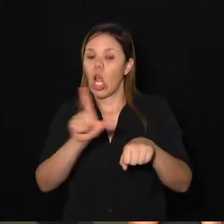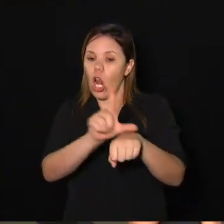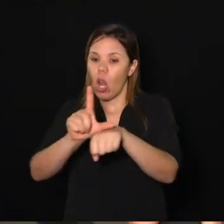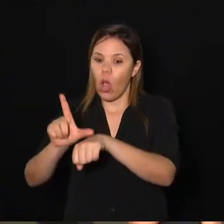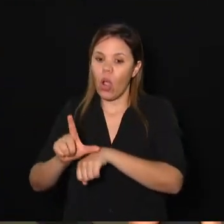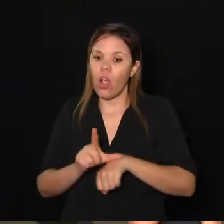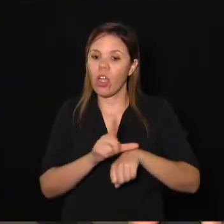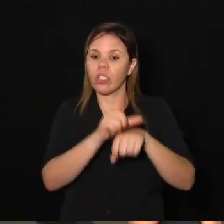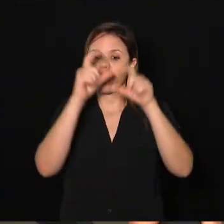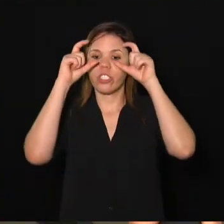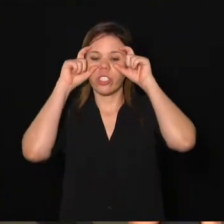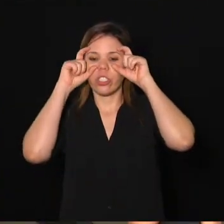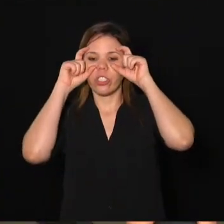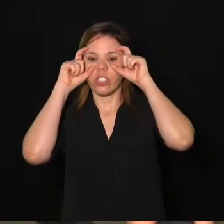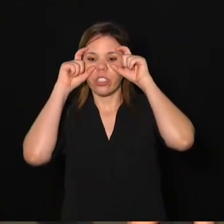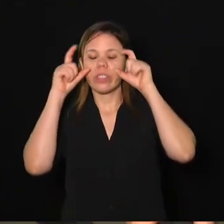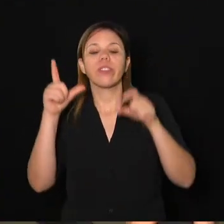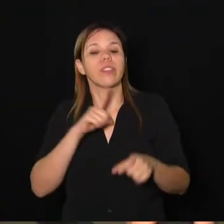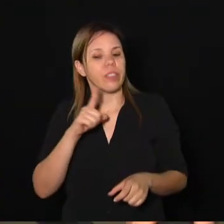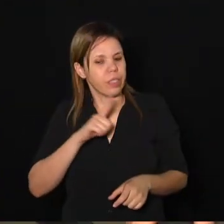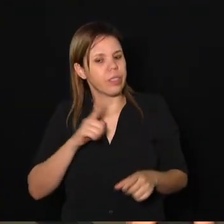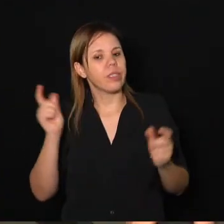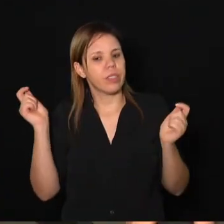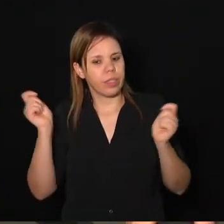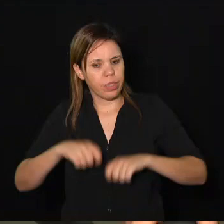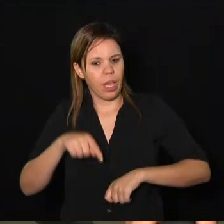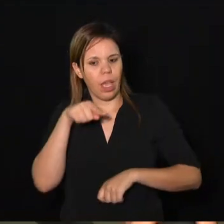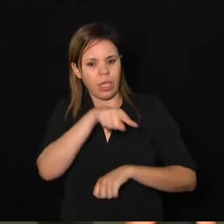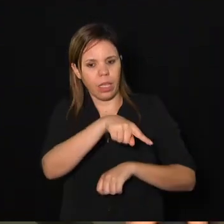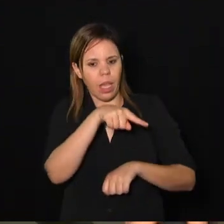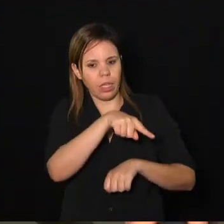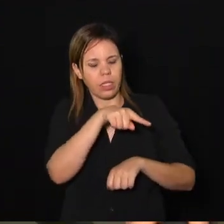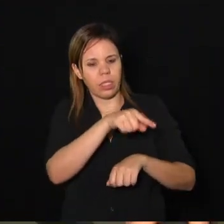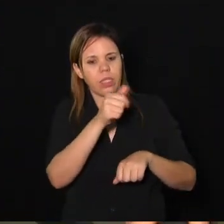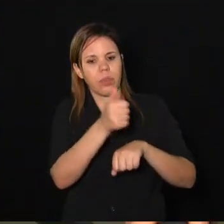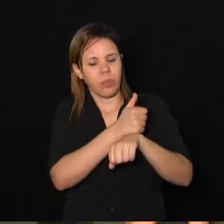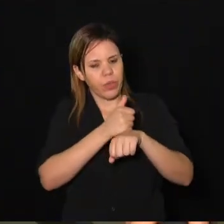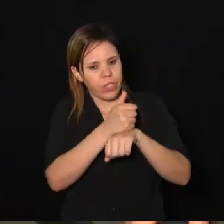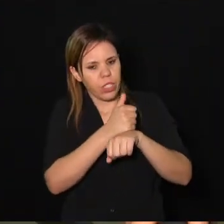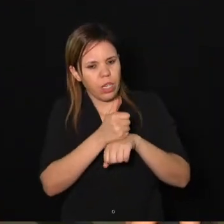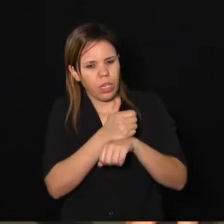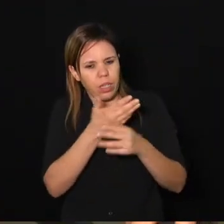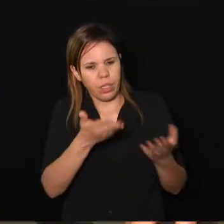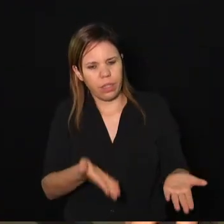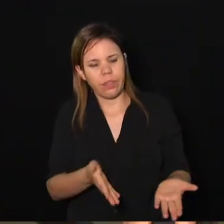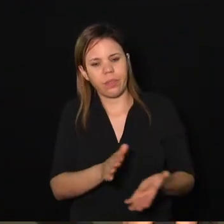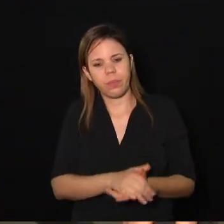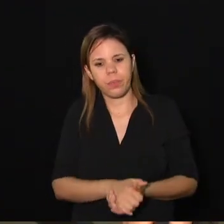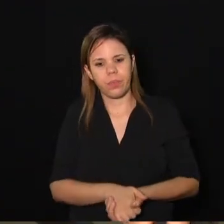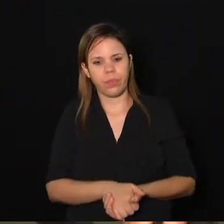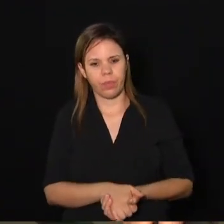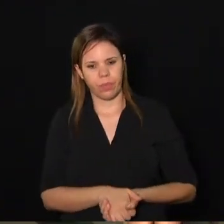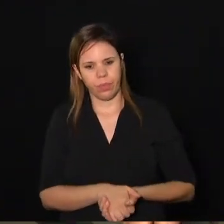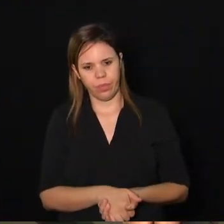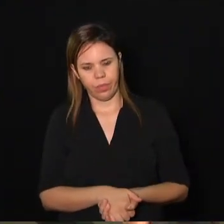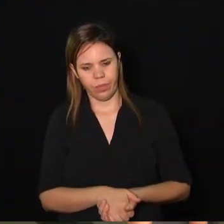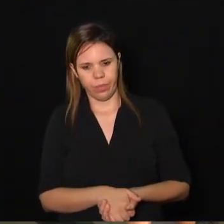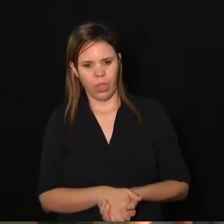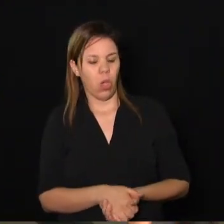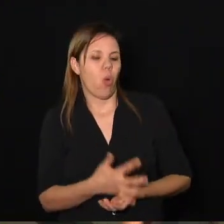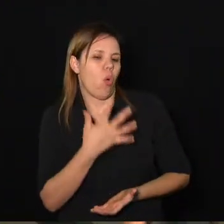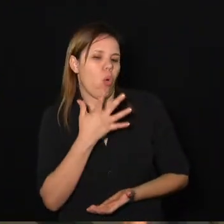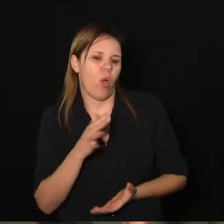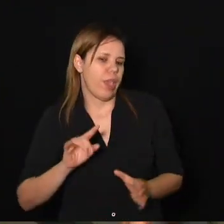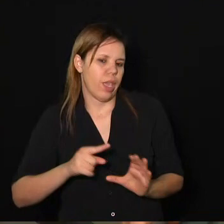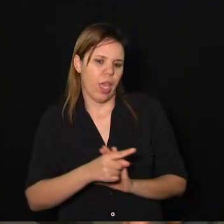possuem optometristas você alegar que a minha ignorância não conheço a